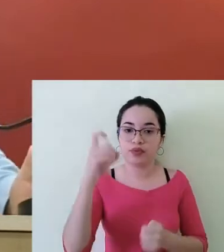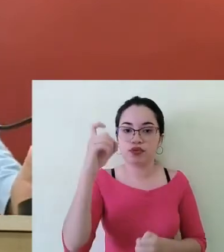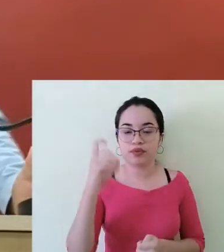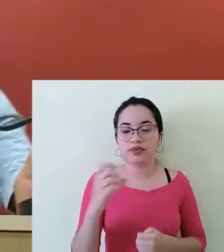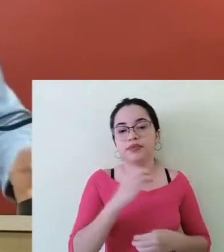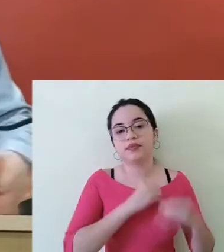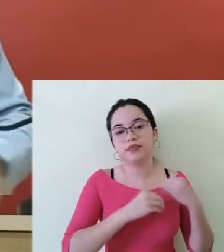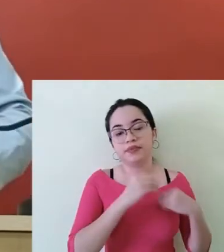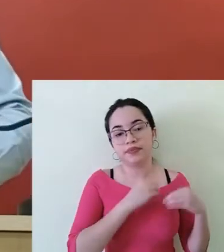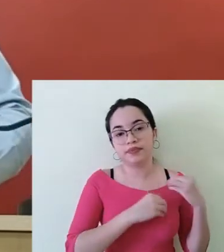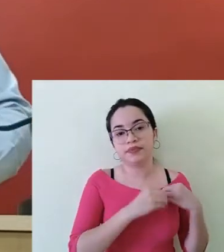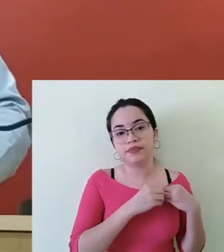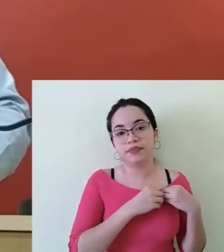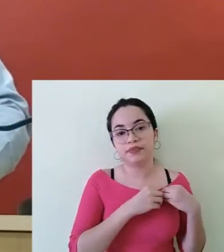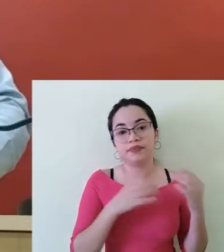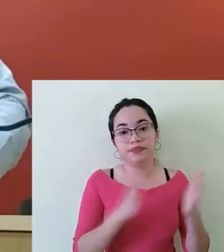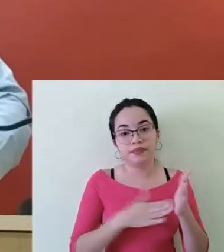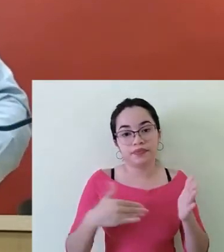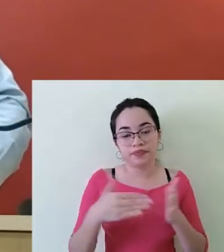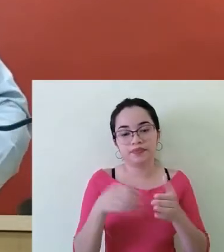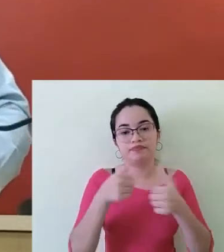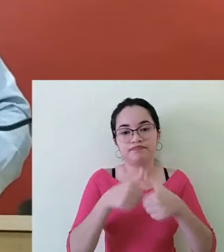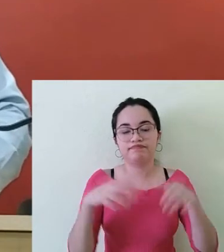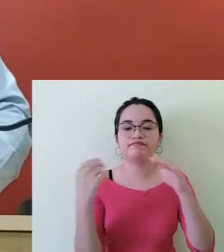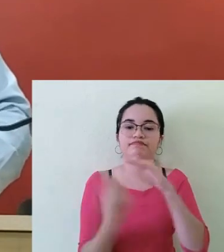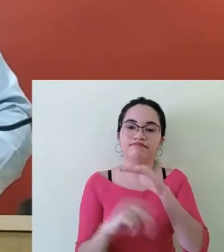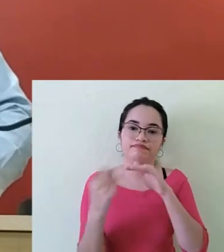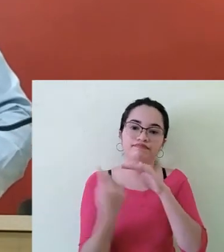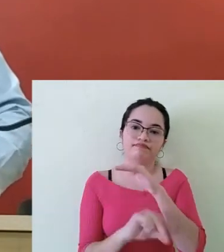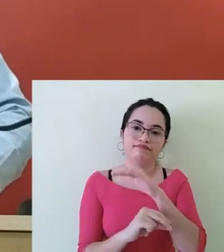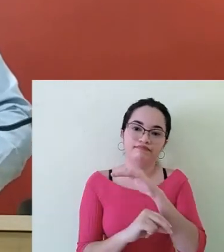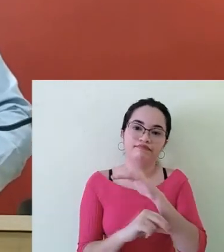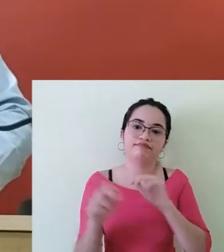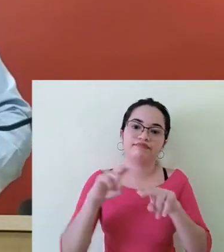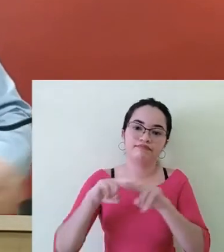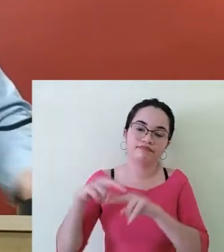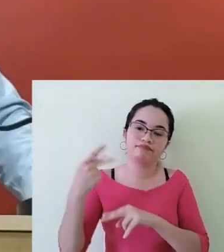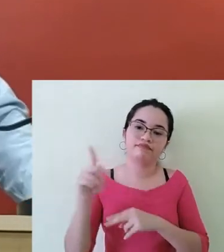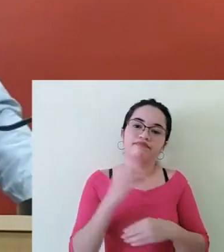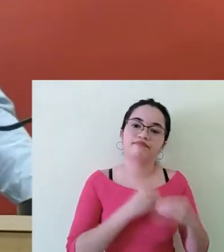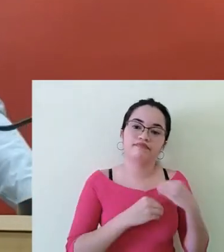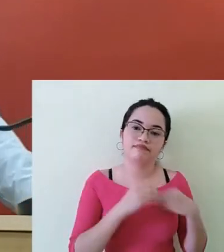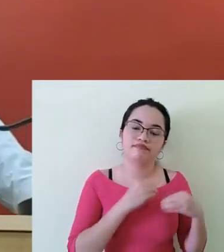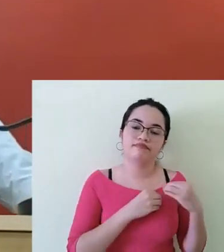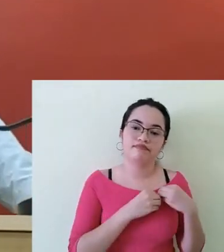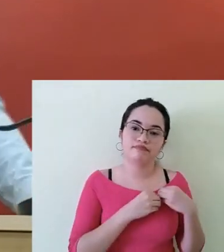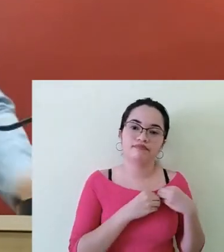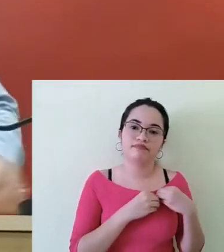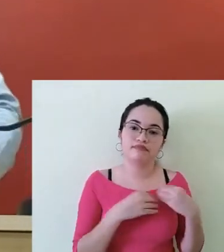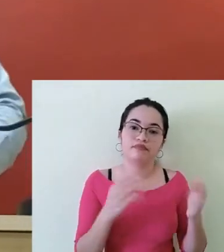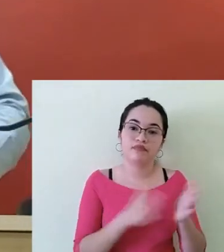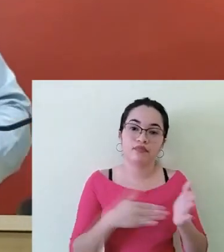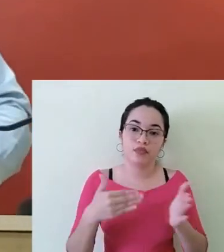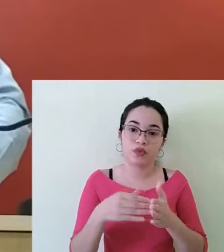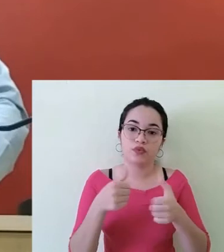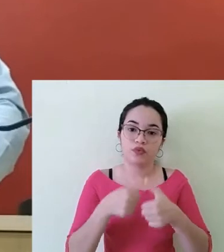são pecadores e todos estão condenados por causa do seu pecado.